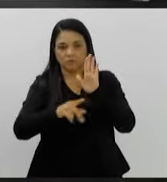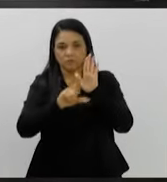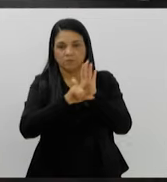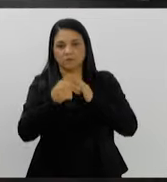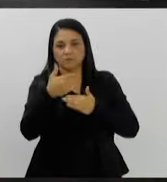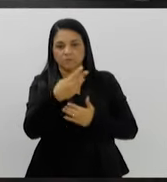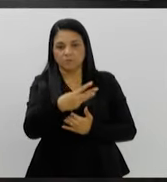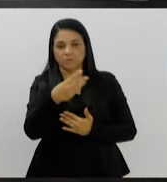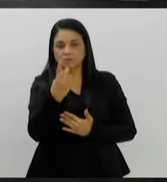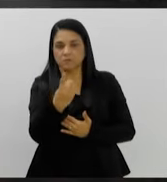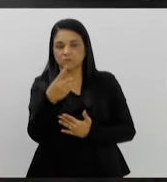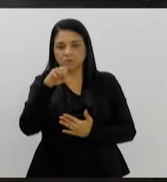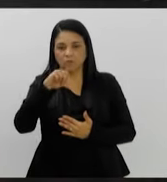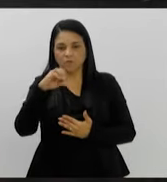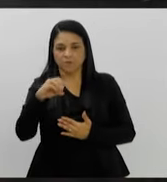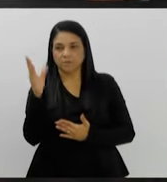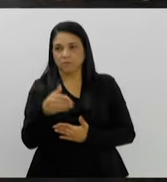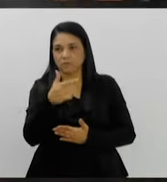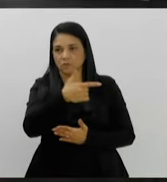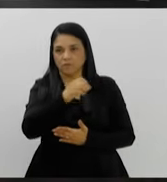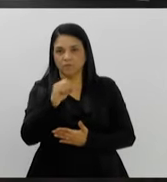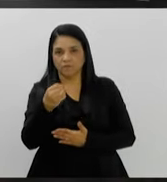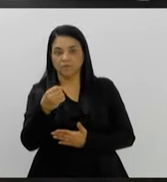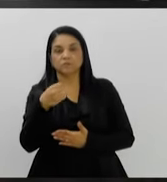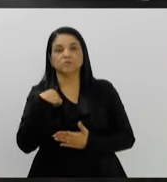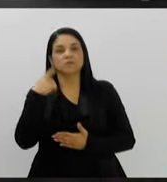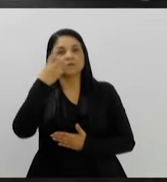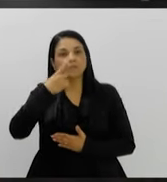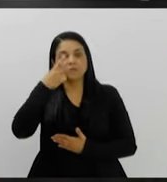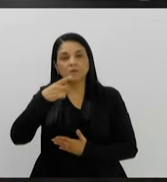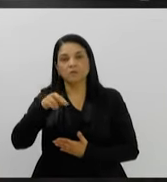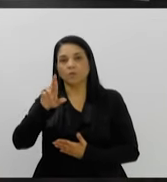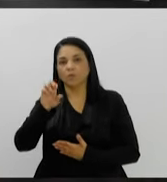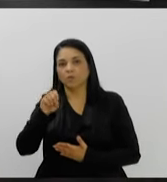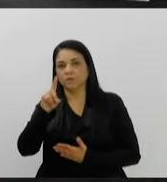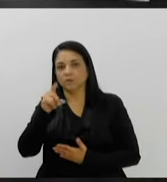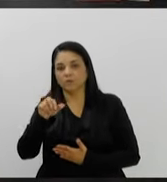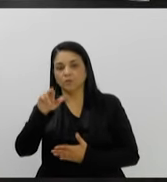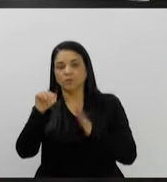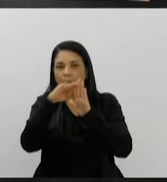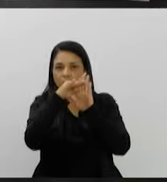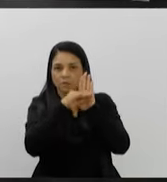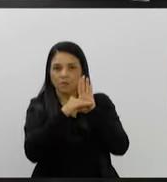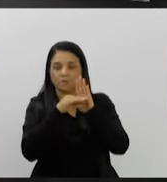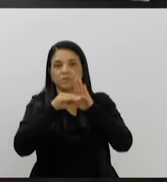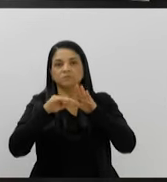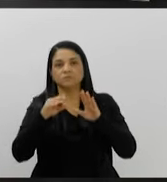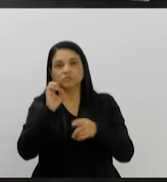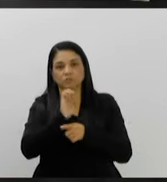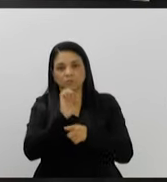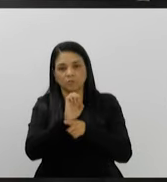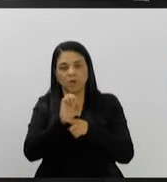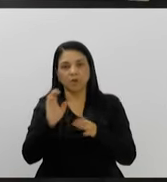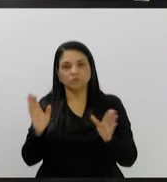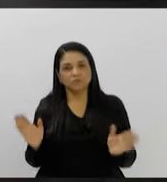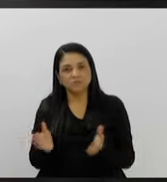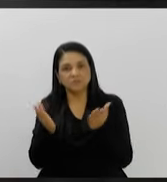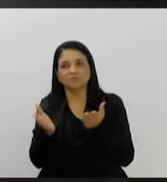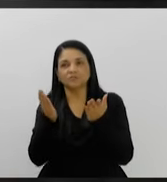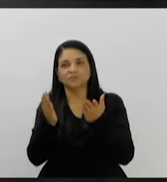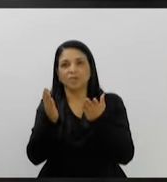3190 de autoria do deputado Rodrigo Bá que institui programa Estadual de incentivo a em